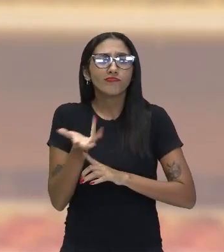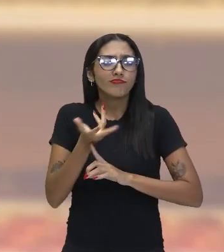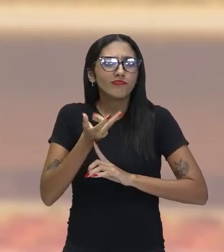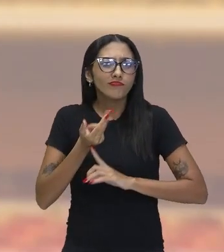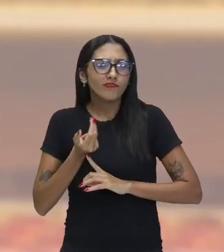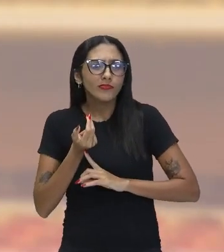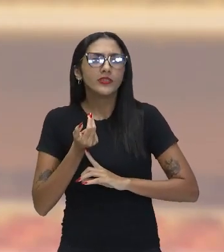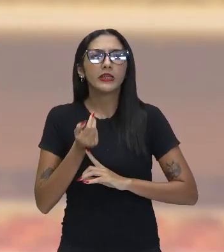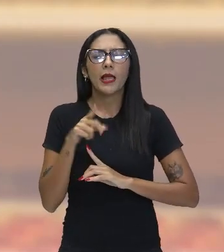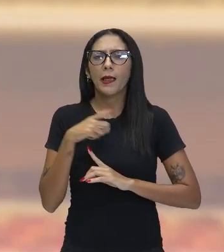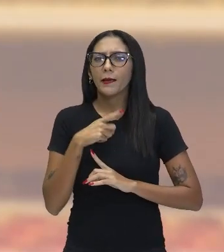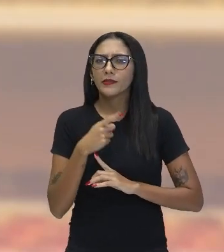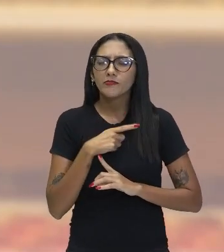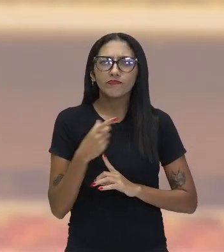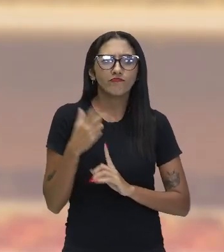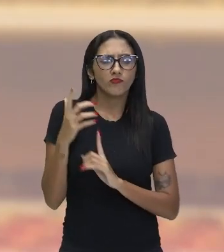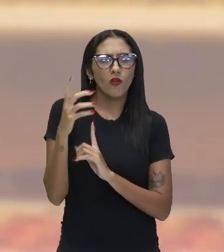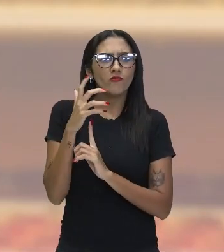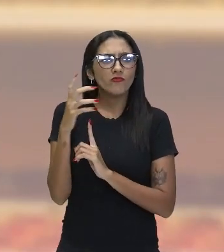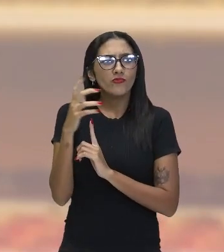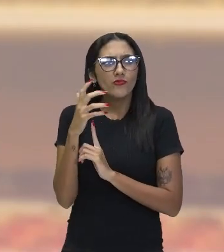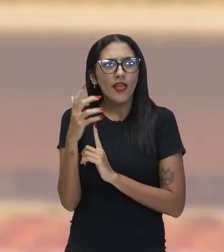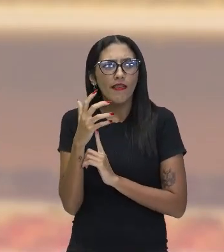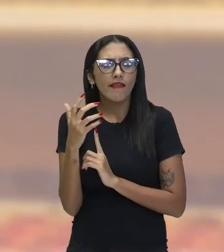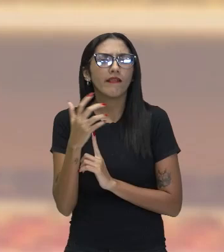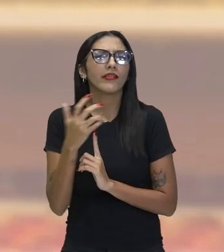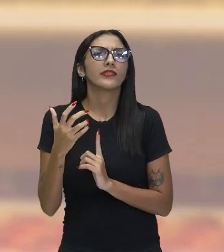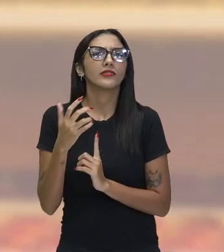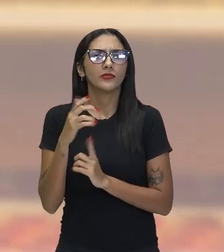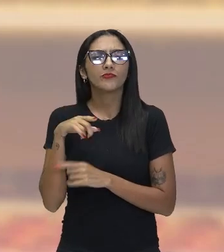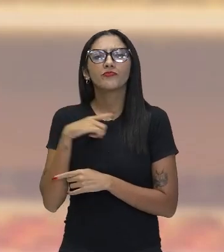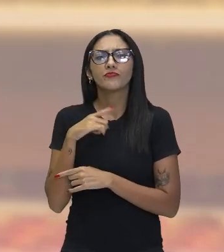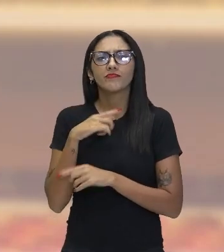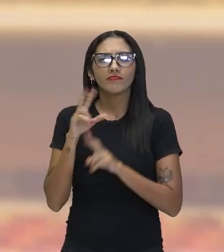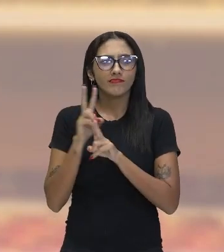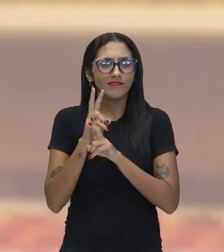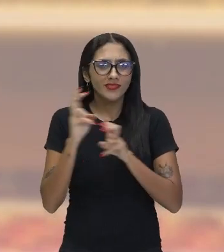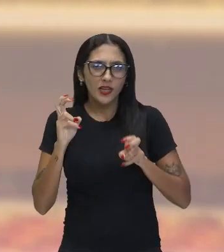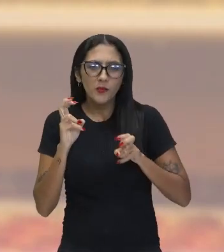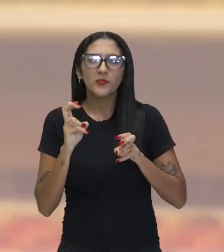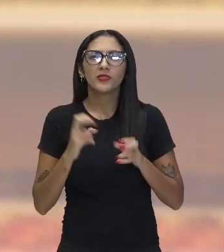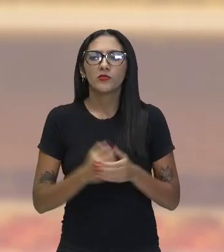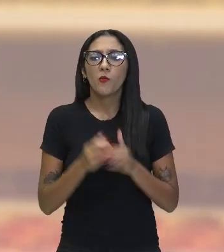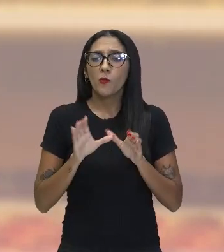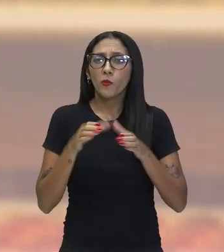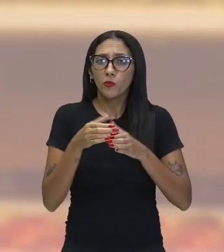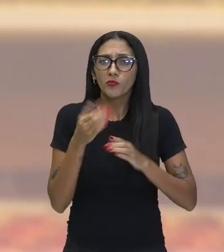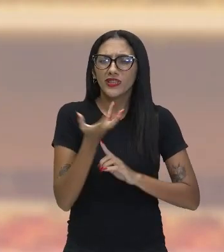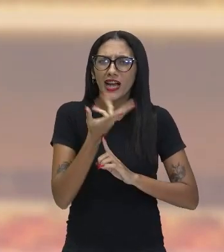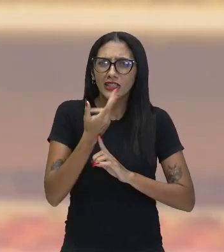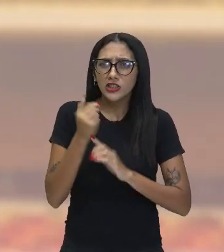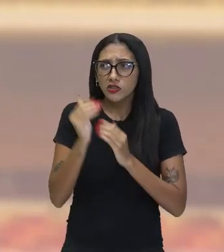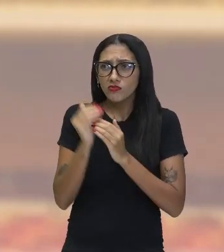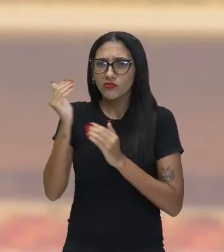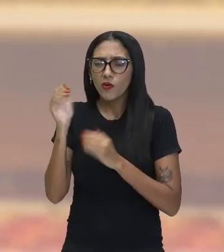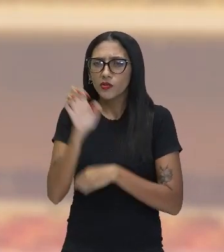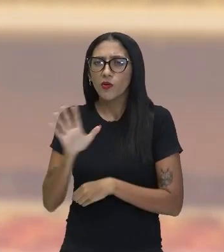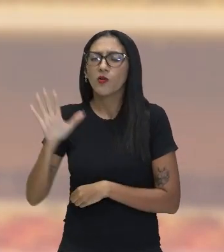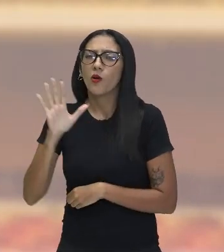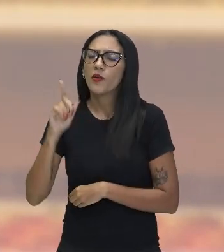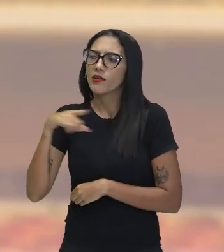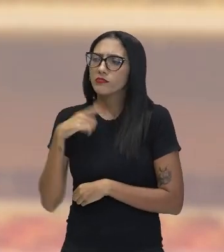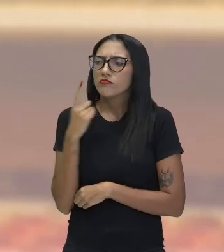ali super influenciados a partir das vanguardas europeias e também queriam esses processos